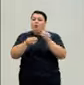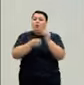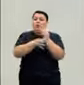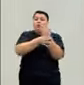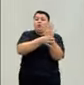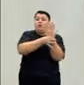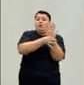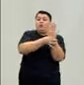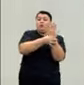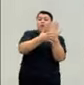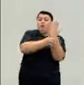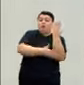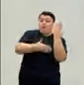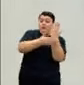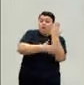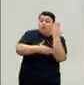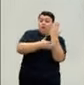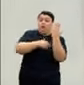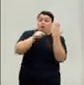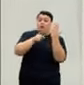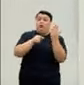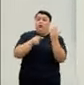nessa ligação aí do anticorpo-antígeno.